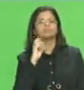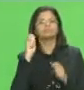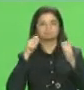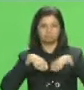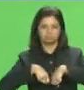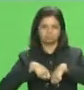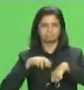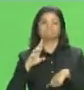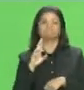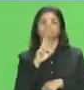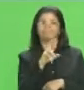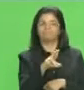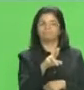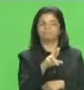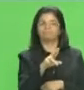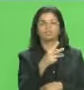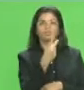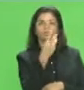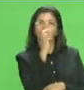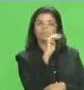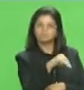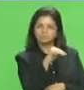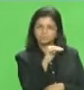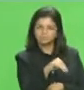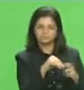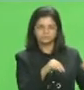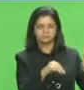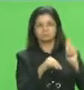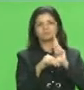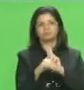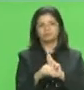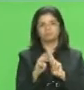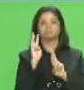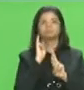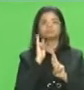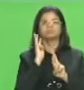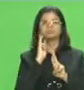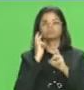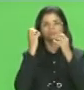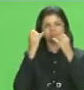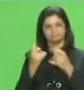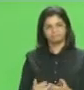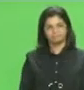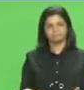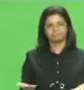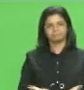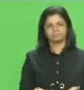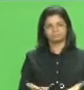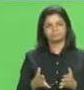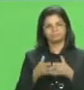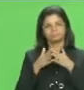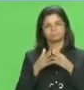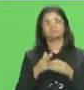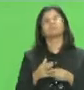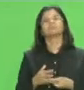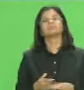concedida. Você tem 12 minutos para o seu direito de resposta, candidato Hélio do curso, por favor.